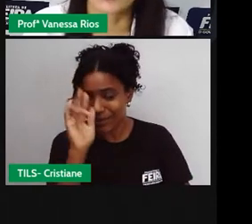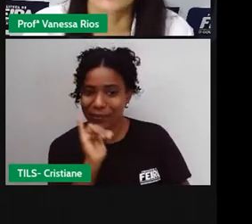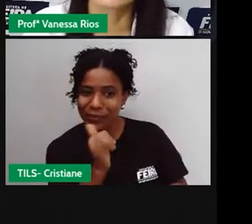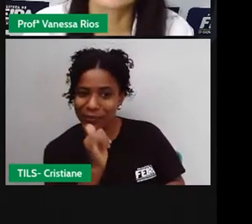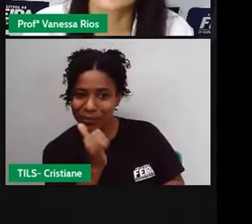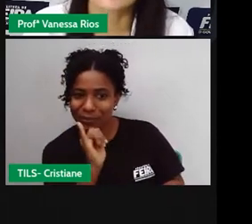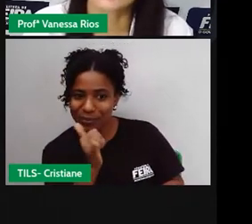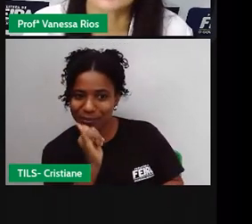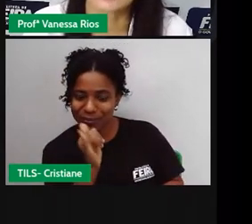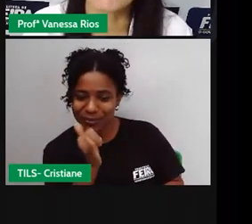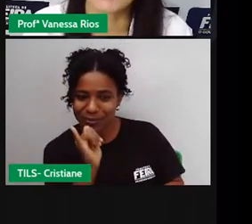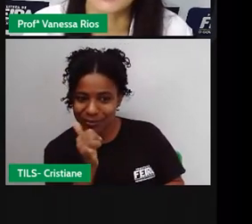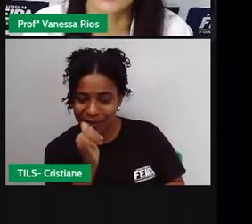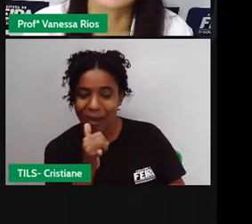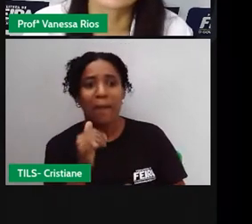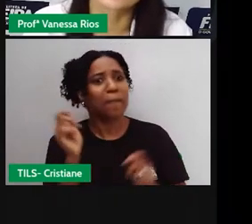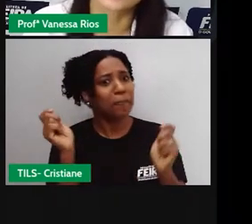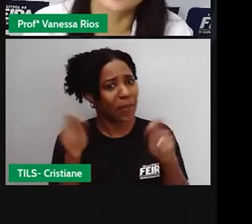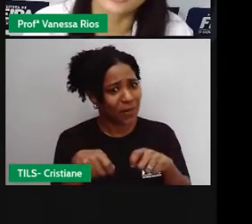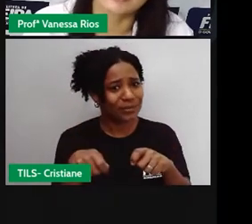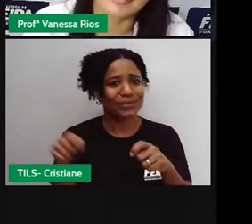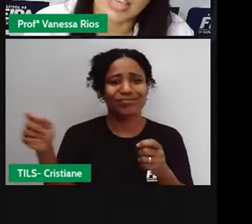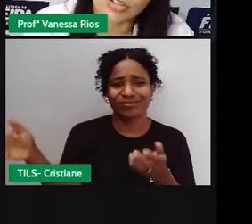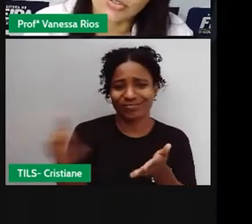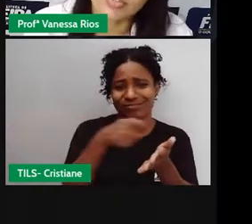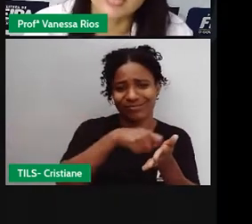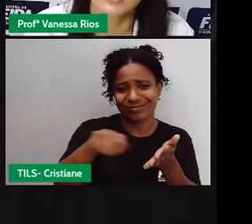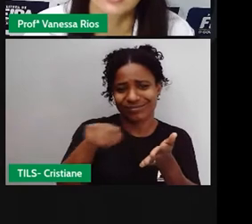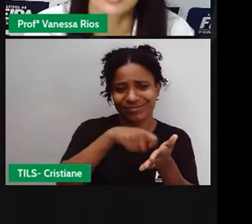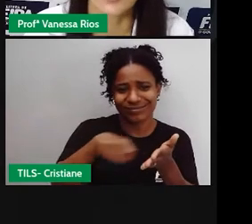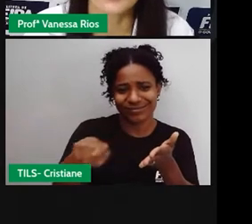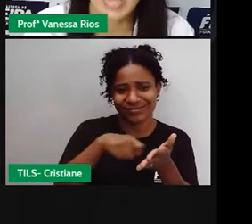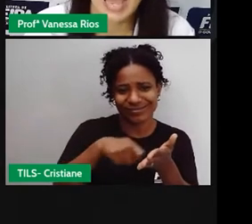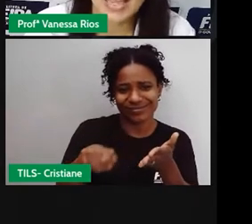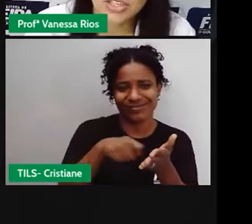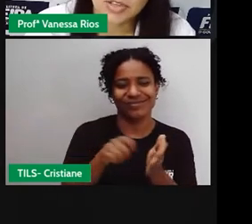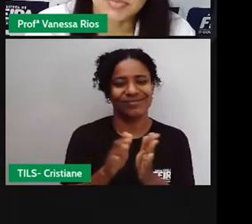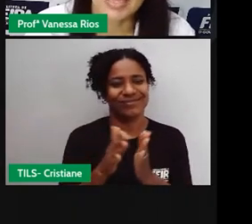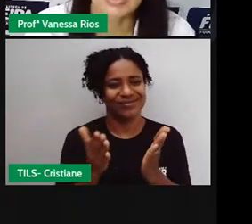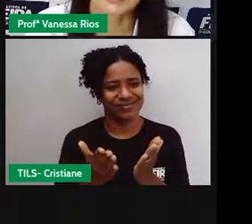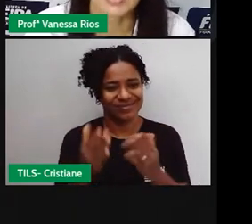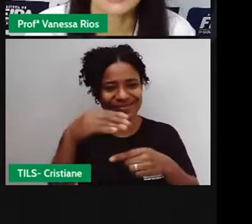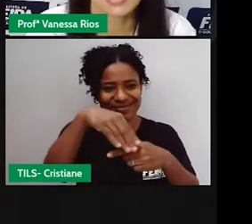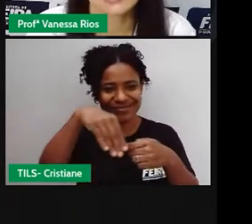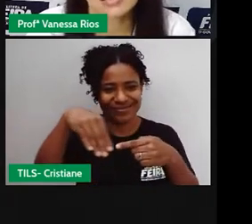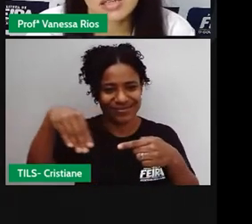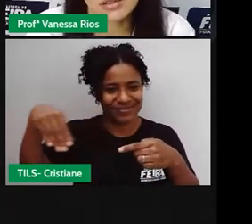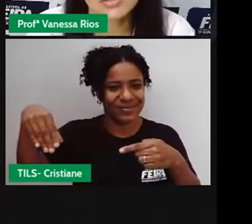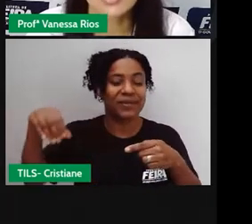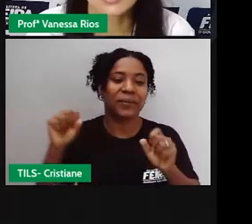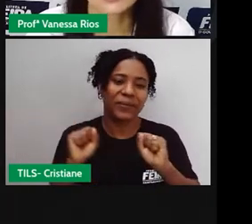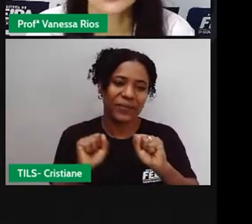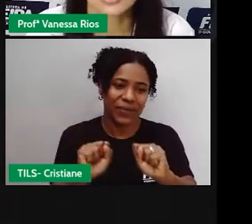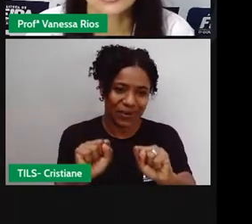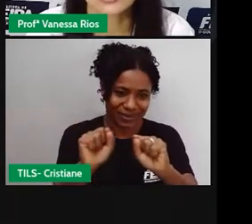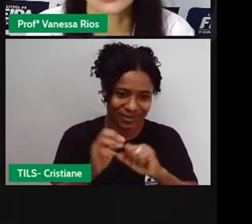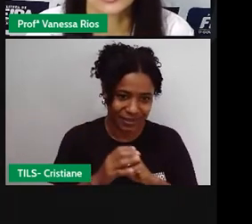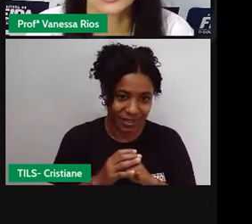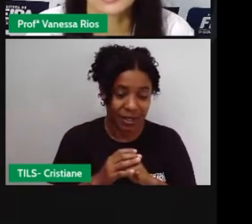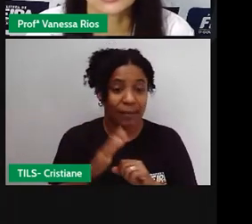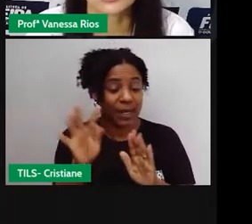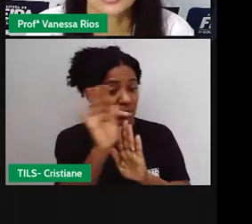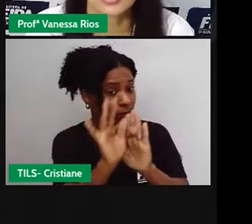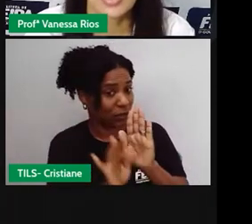são outros, já se refere a outros tipos de textos, orais também, né, e escritos existentes